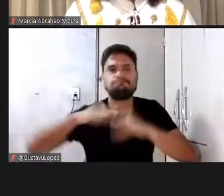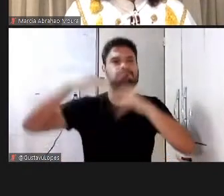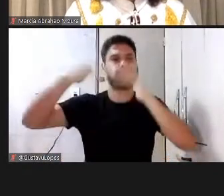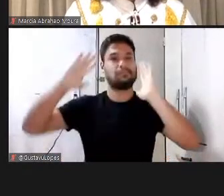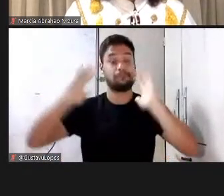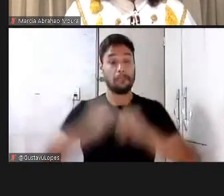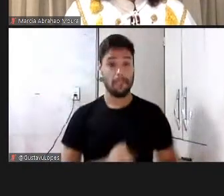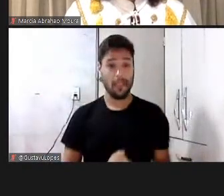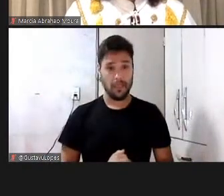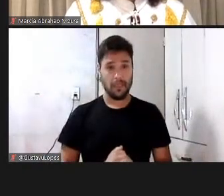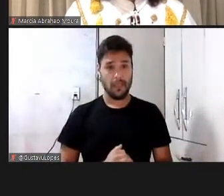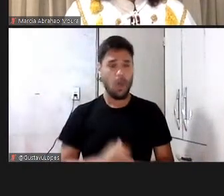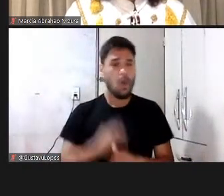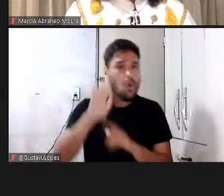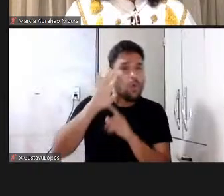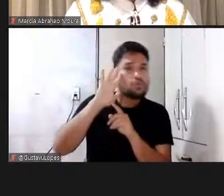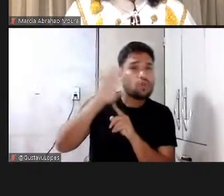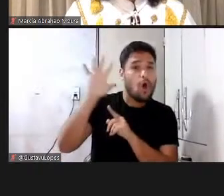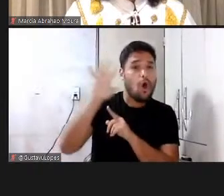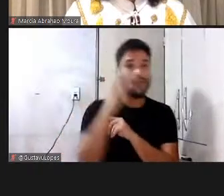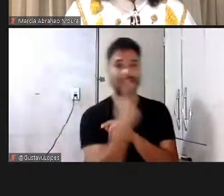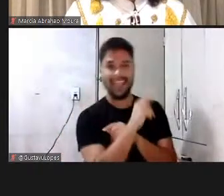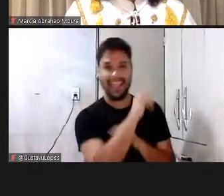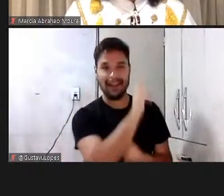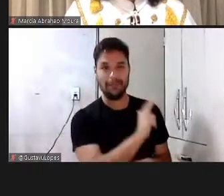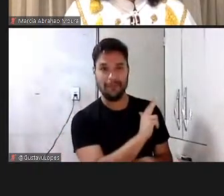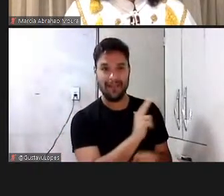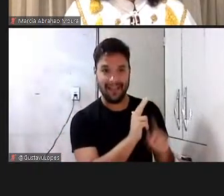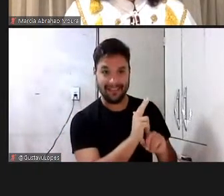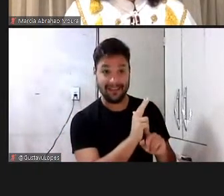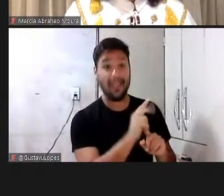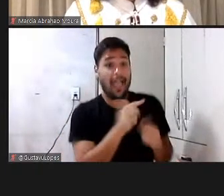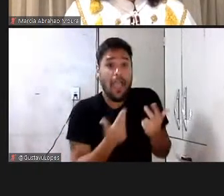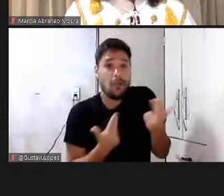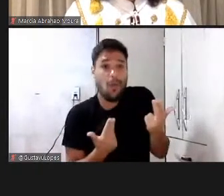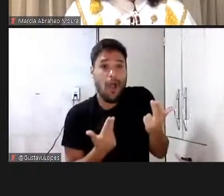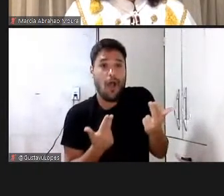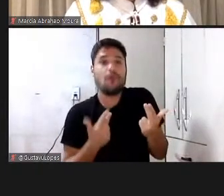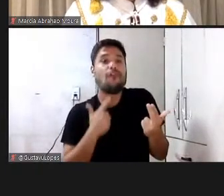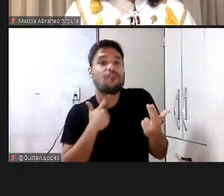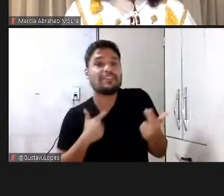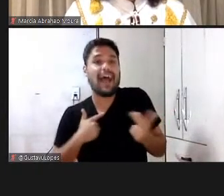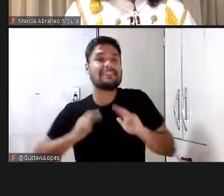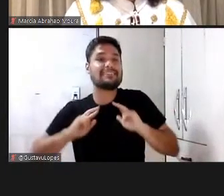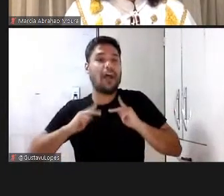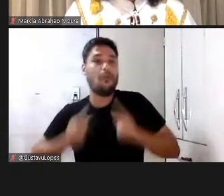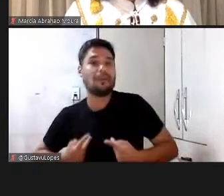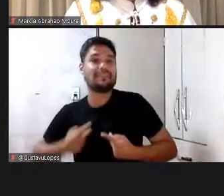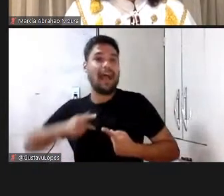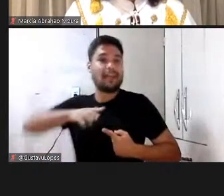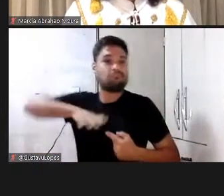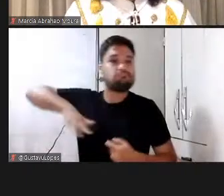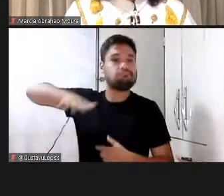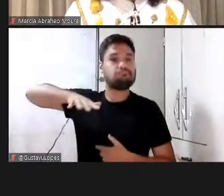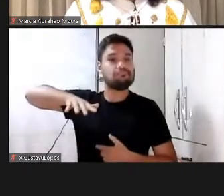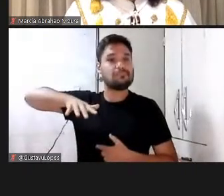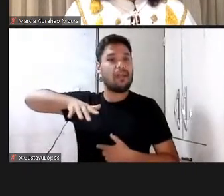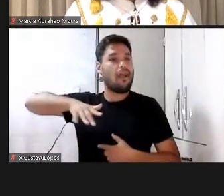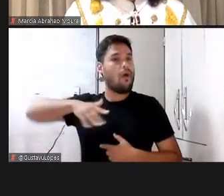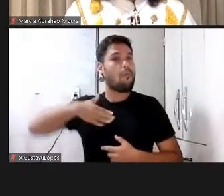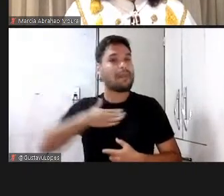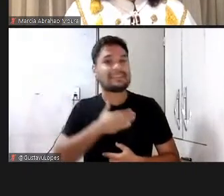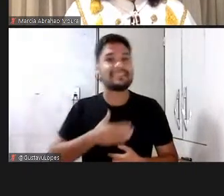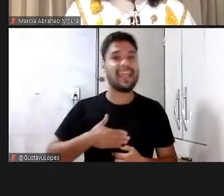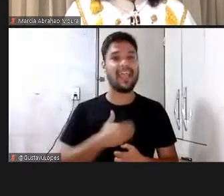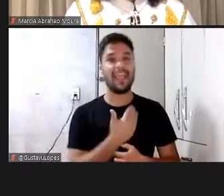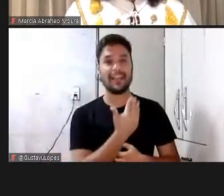Essencialmente um sonho que expressa a busca original da humanidade, o prazer da nutrição, ao qual